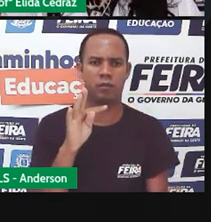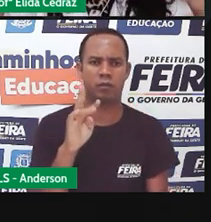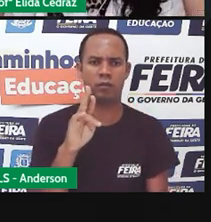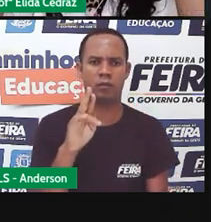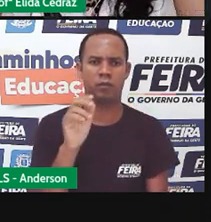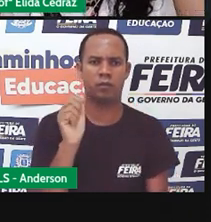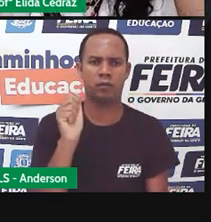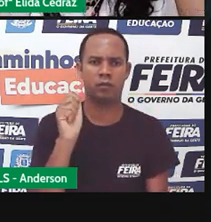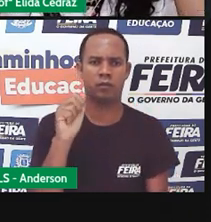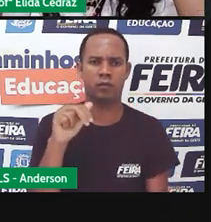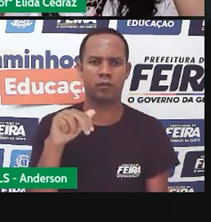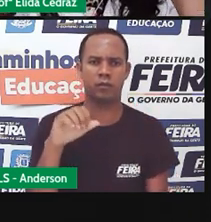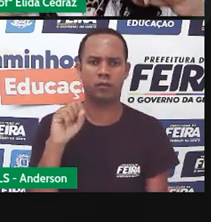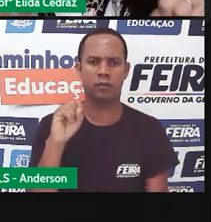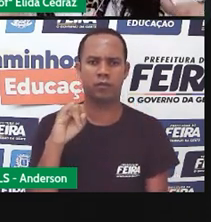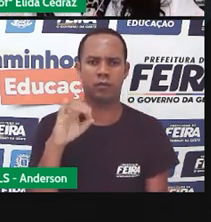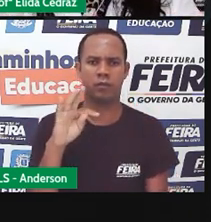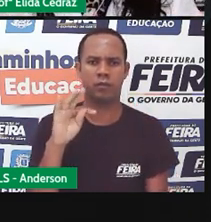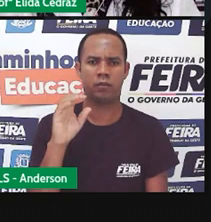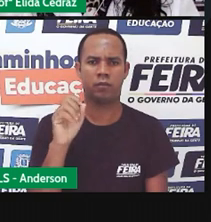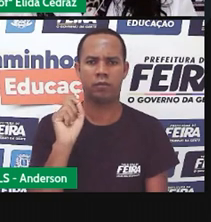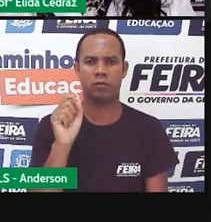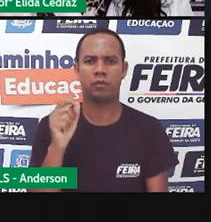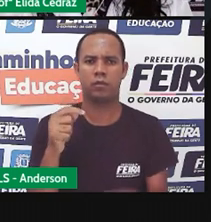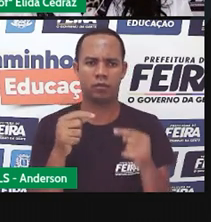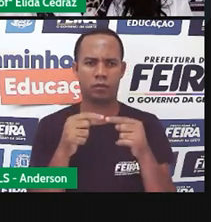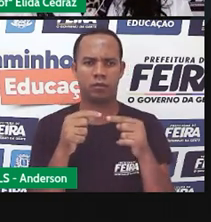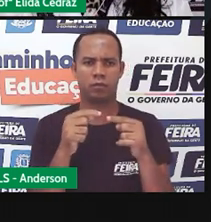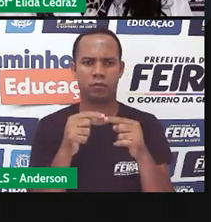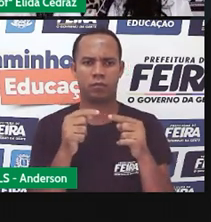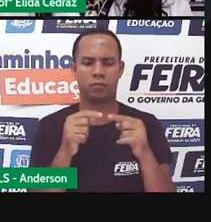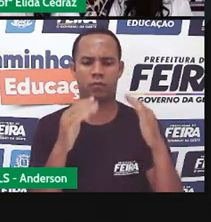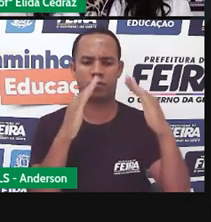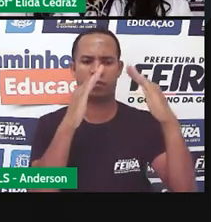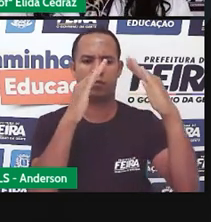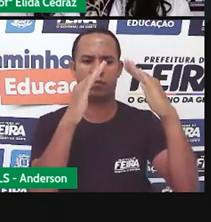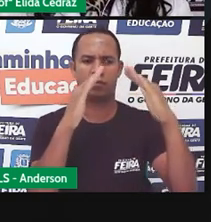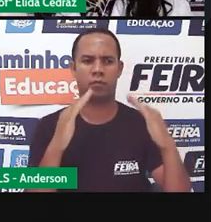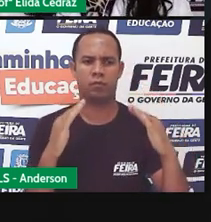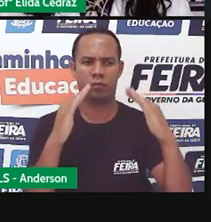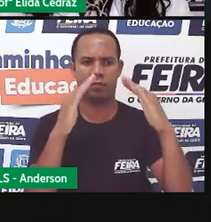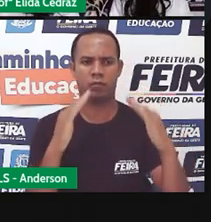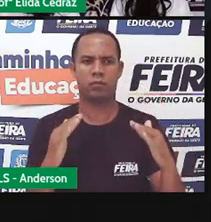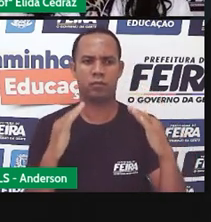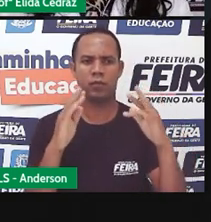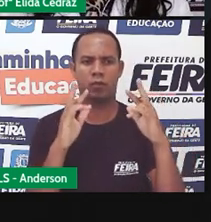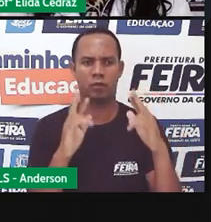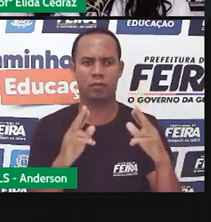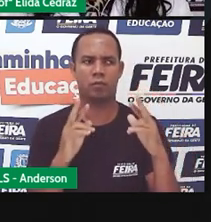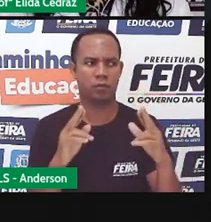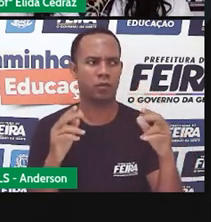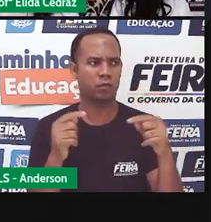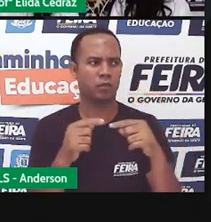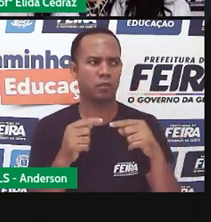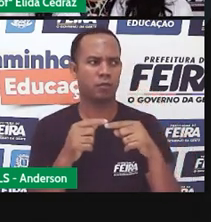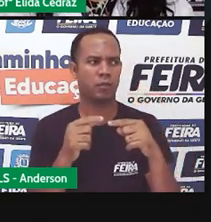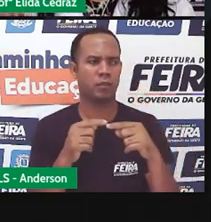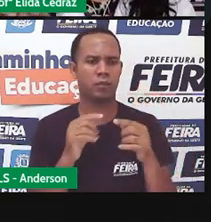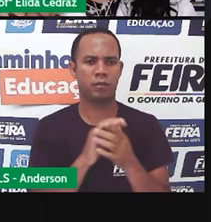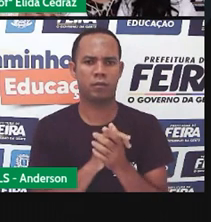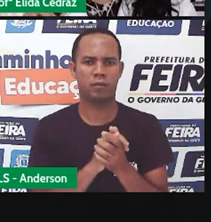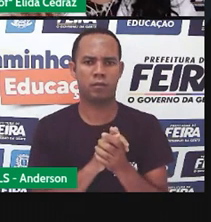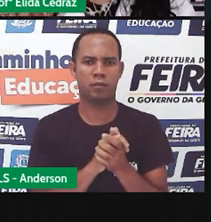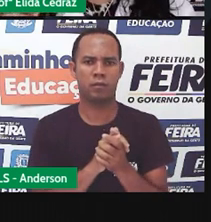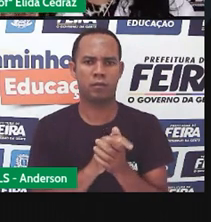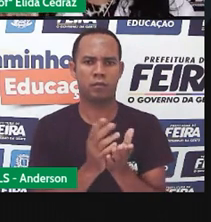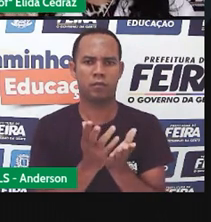em cima e ele desce abrindo assim, como se fosse os dois lados, não é verdade?